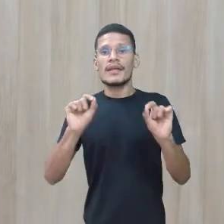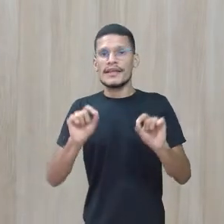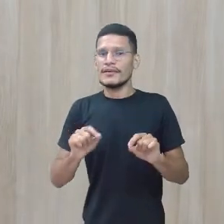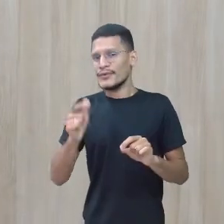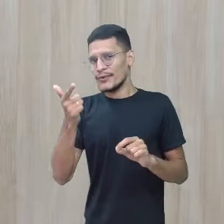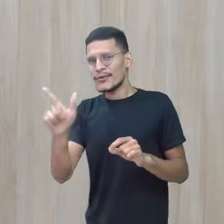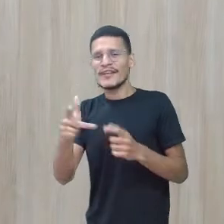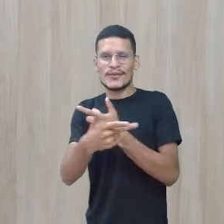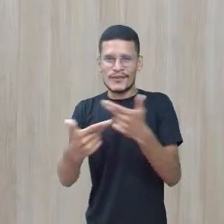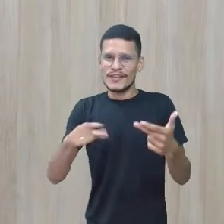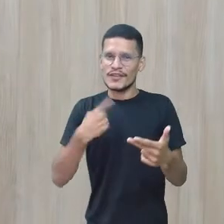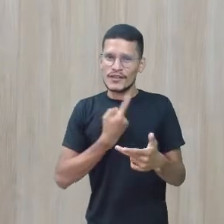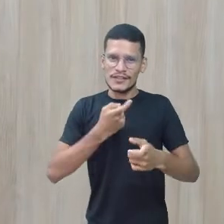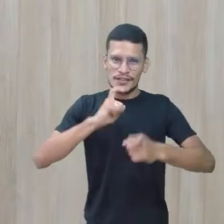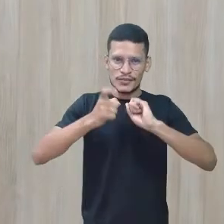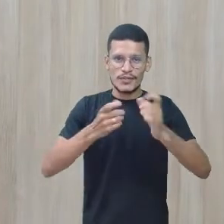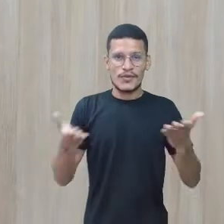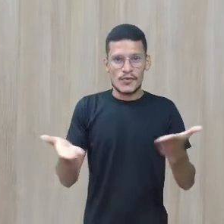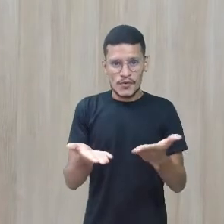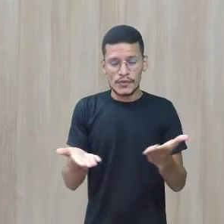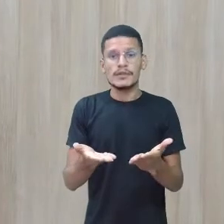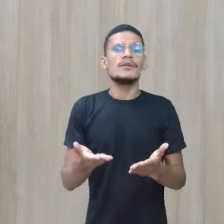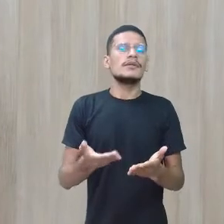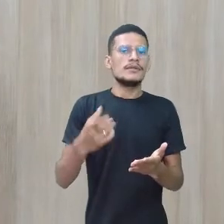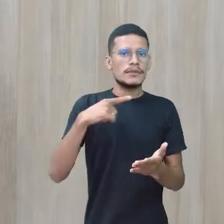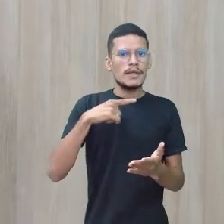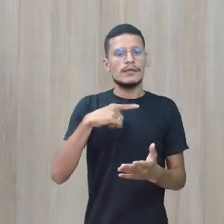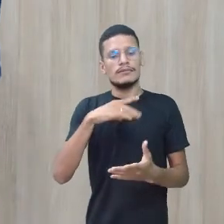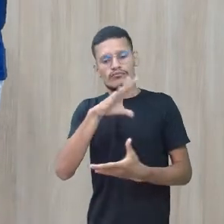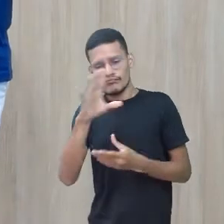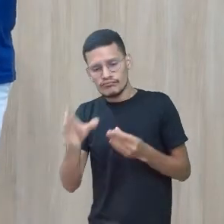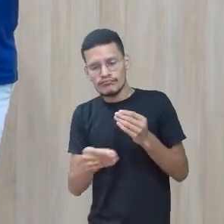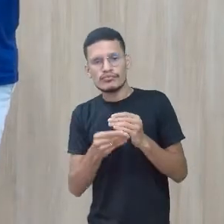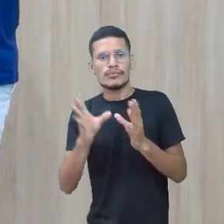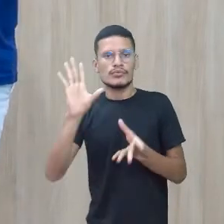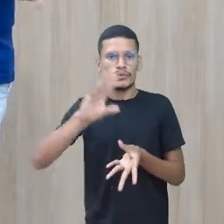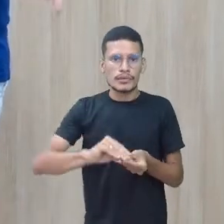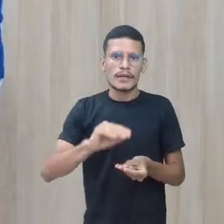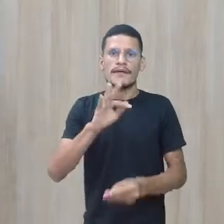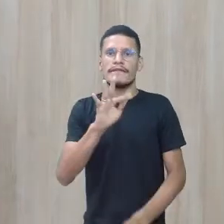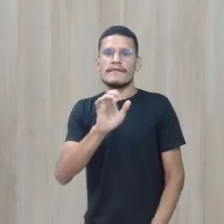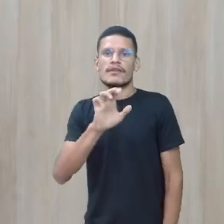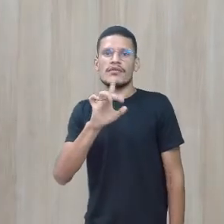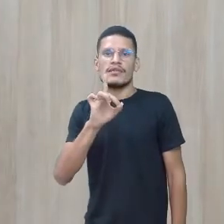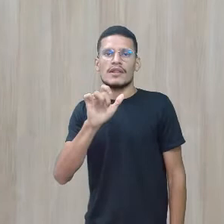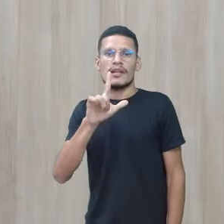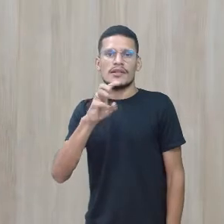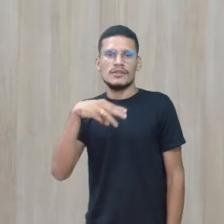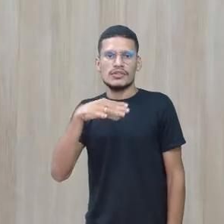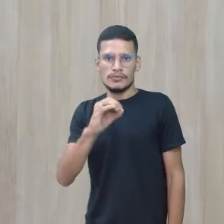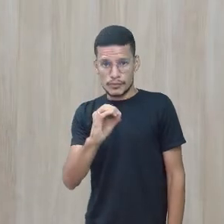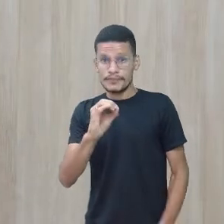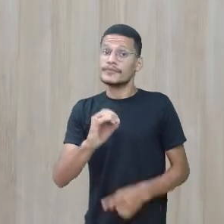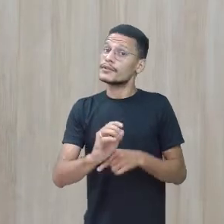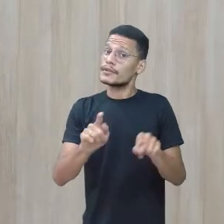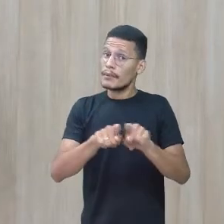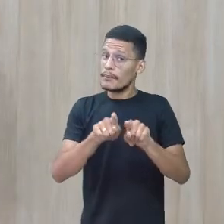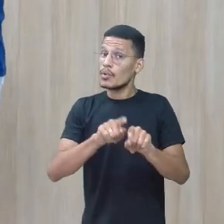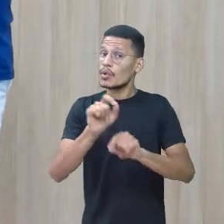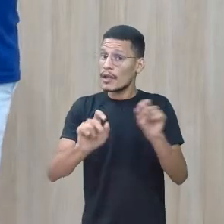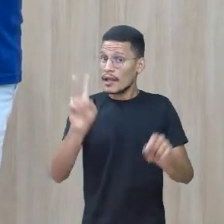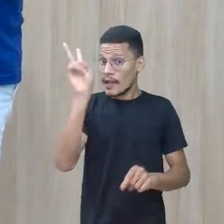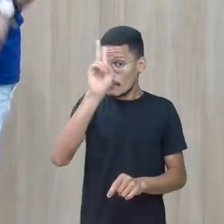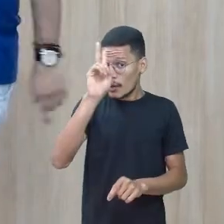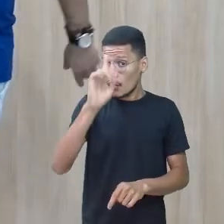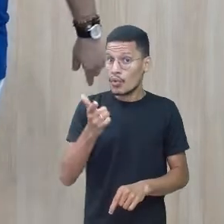coisas que a gente vai discutir na aula de hoje, a gente tem o que a gente chama de feudalismo. Entre elas, ressaltar também,